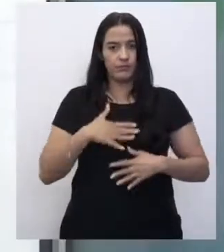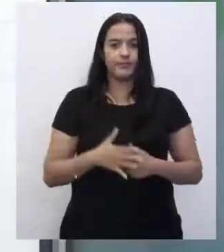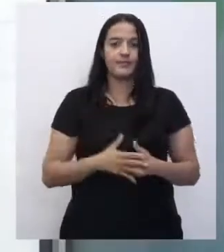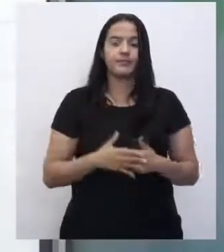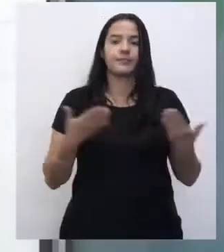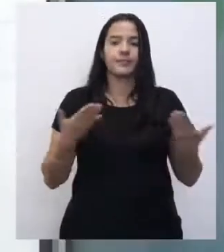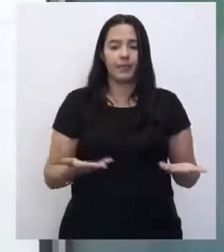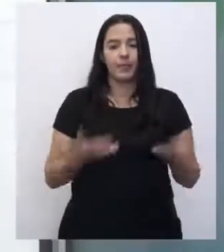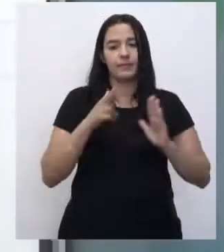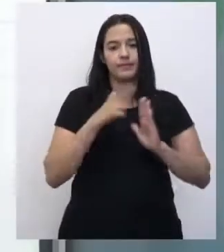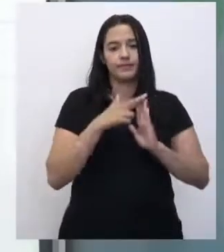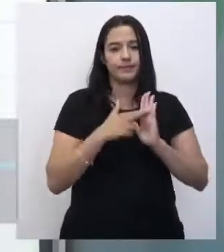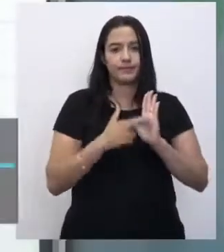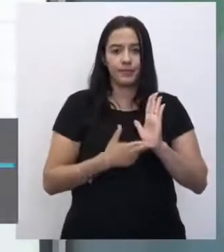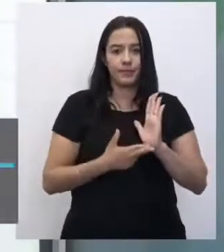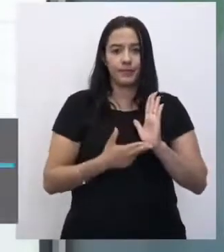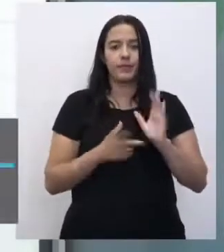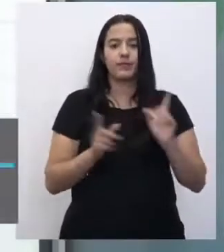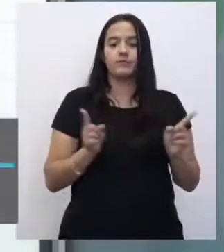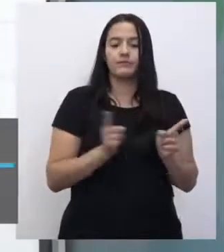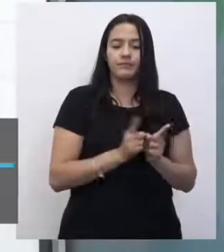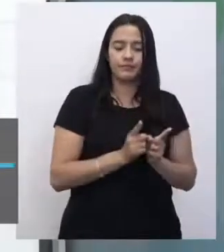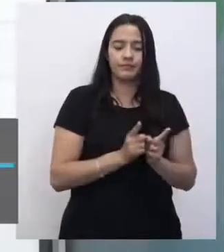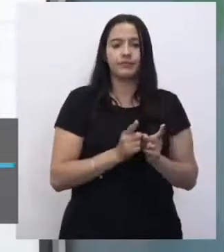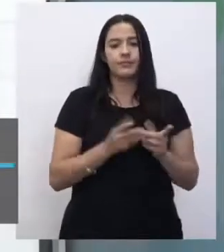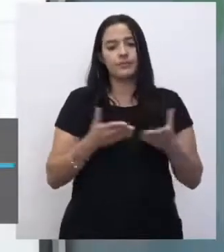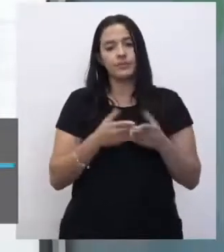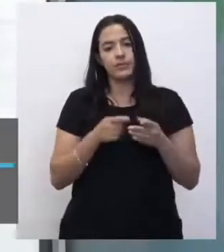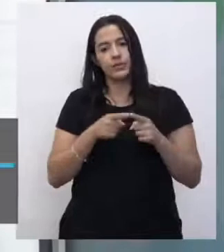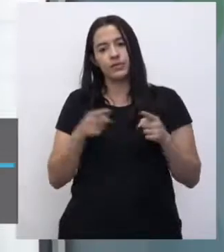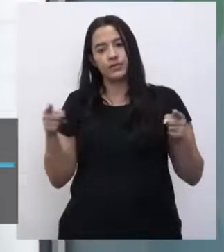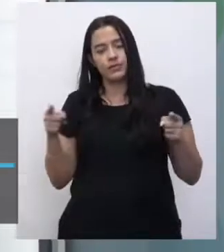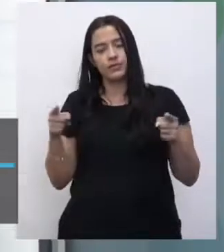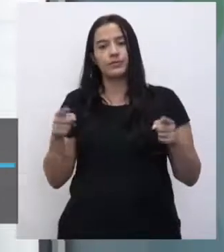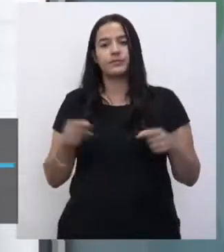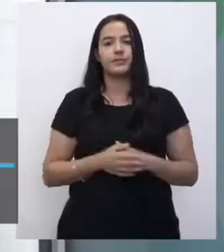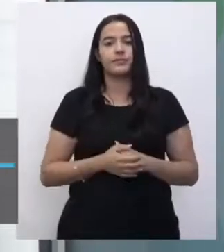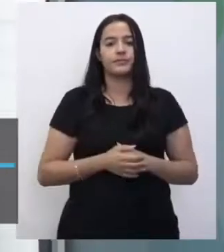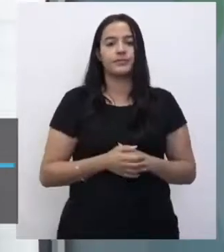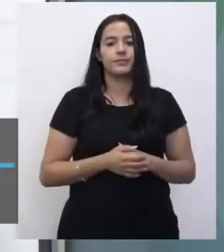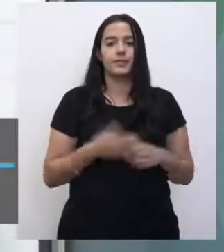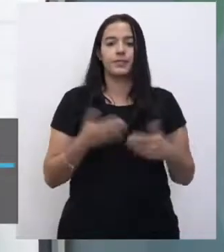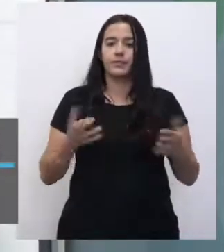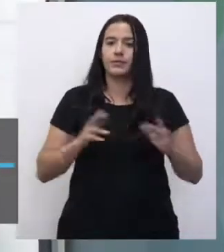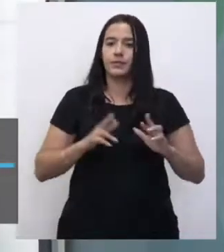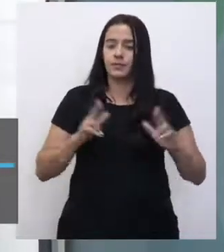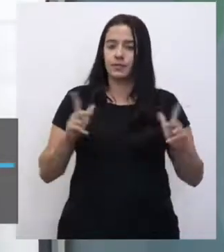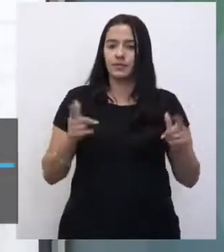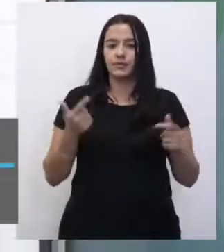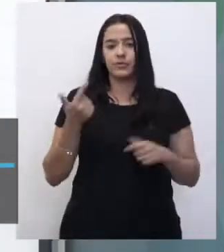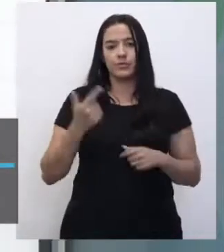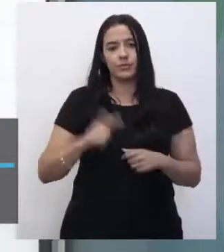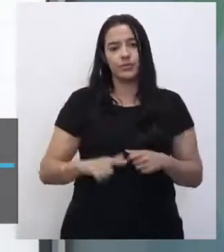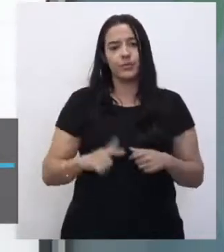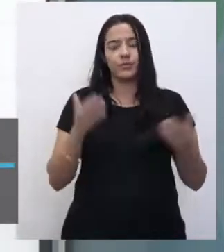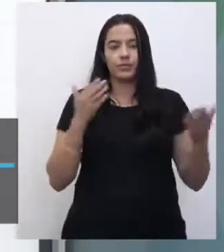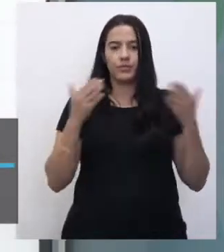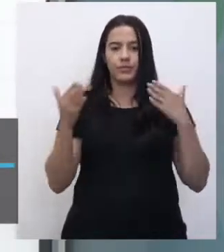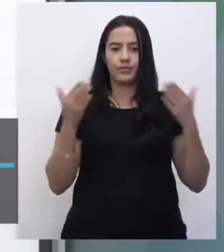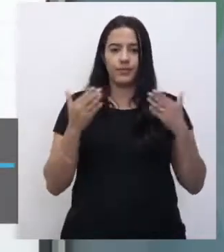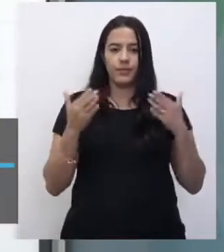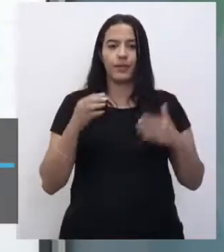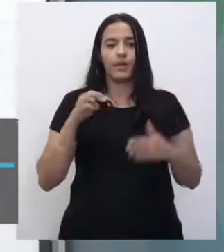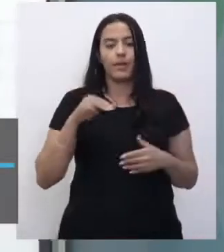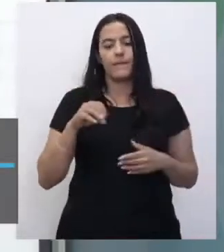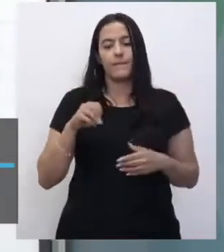mesma regra aqui que a gente tem para o adjetivo curto, agora a gente vai ter para o adjetivo longo. Então, vai ser diferente de novo, né? Lá no comparativo eu usava